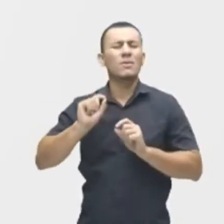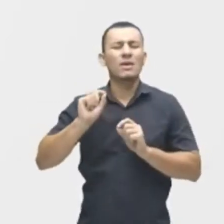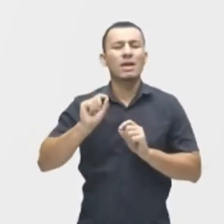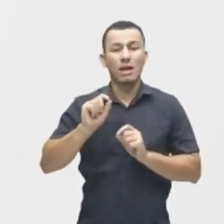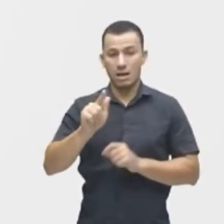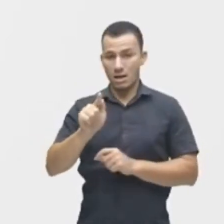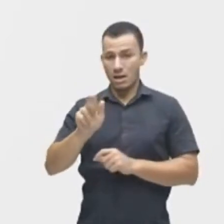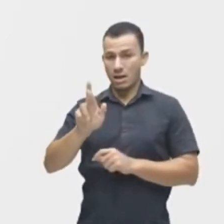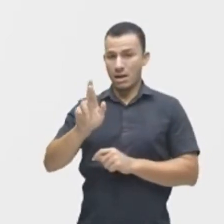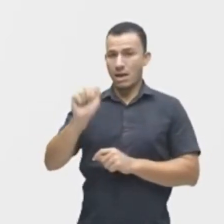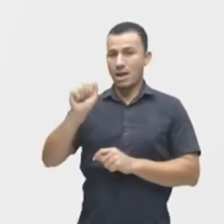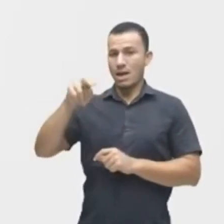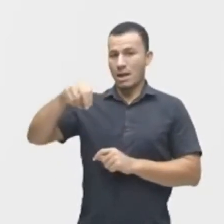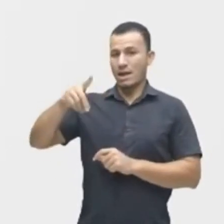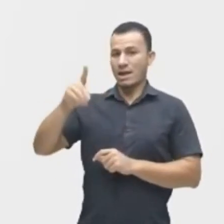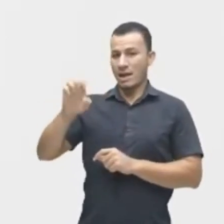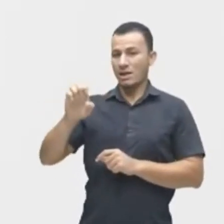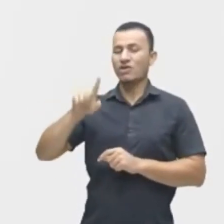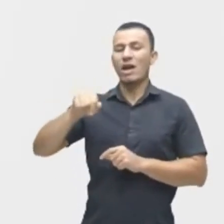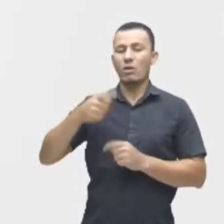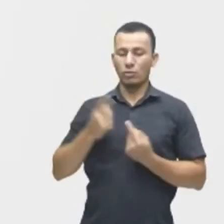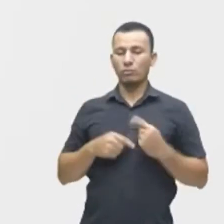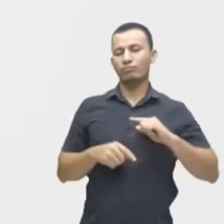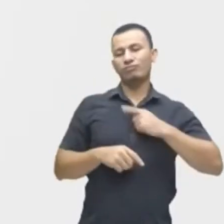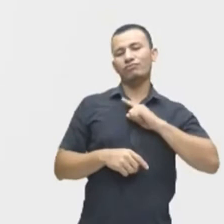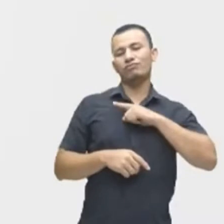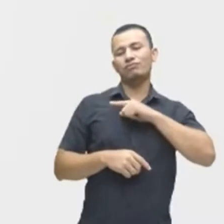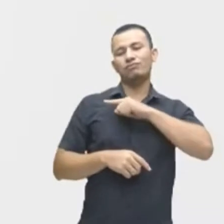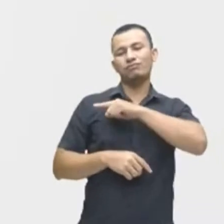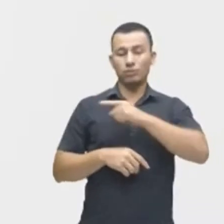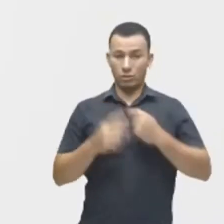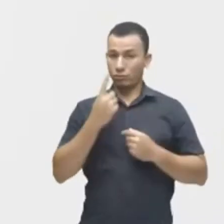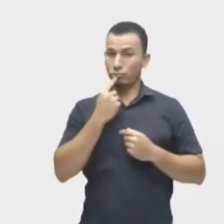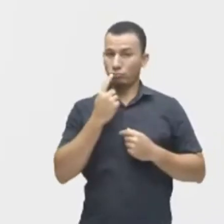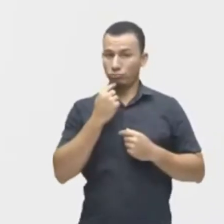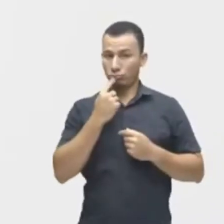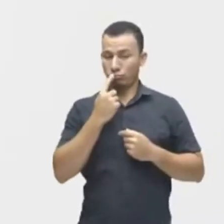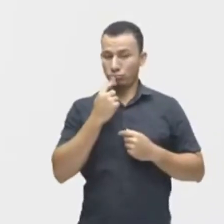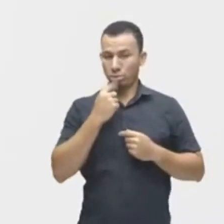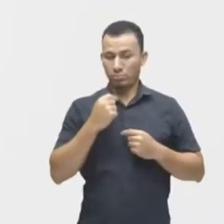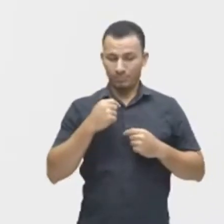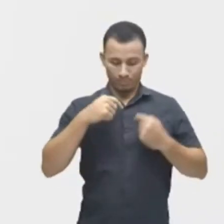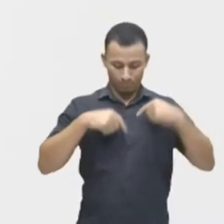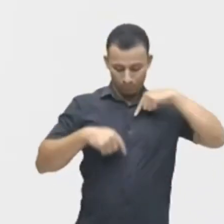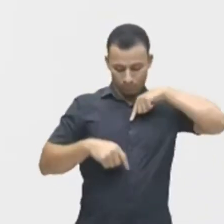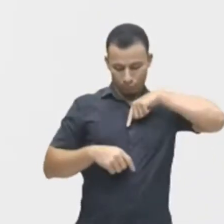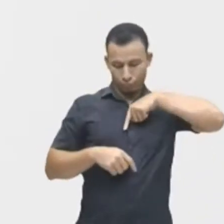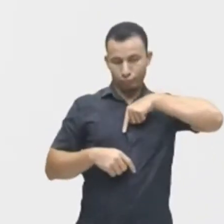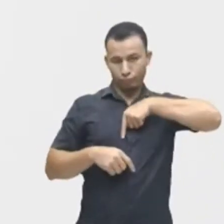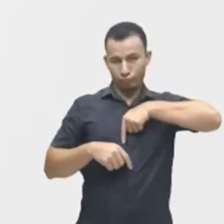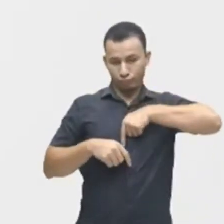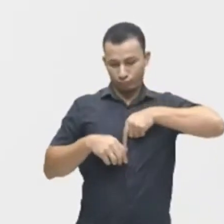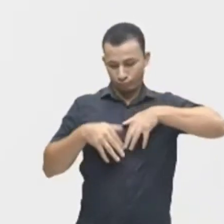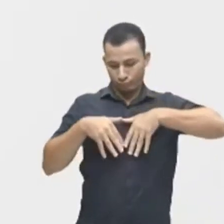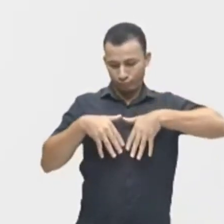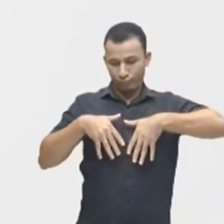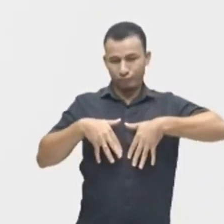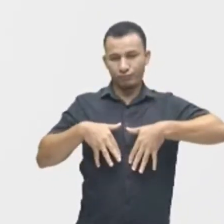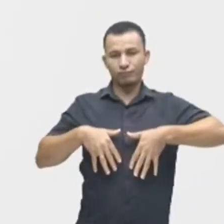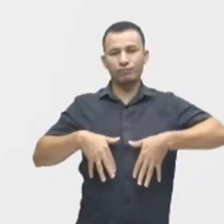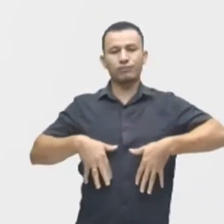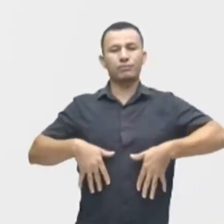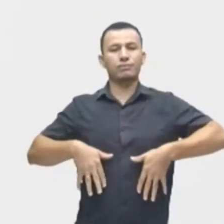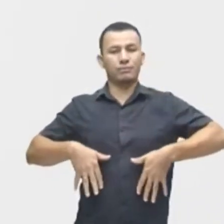o trajeto mais longo. É quando o sangue oxigenado sai do coração para as diversas partes